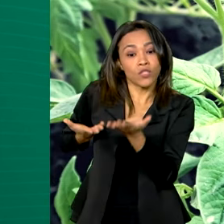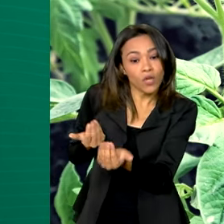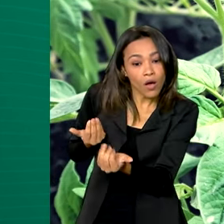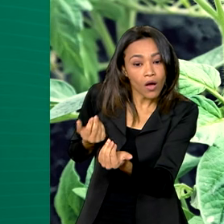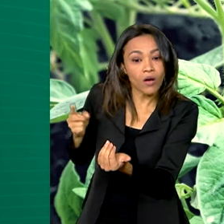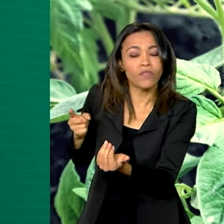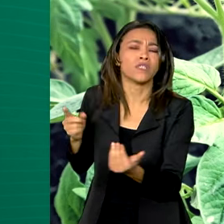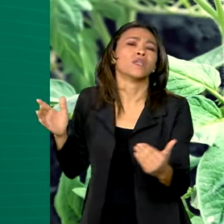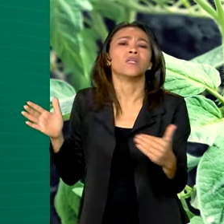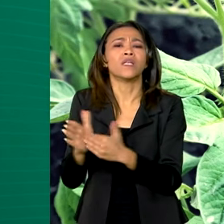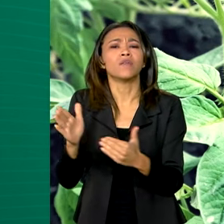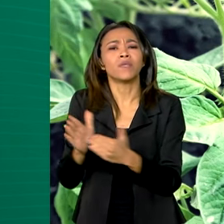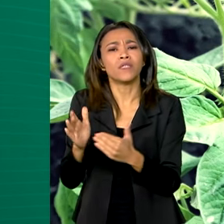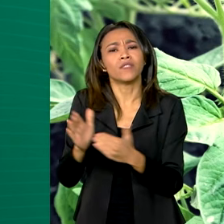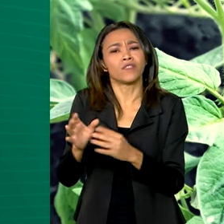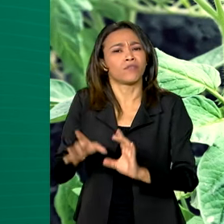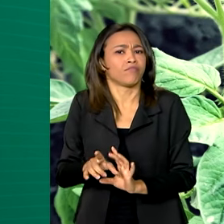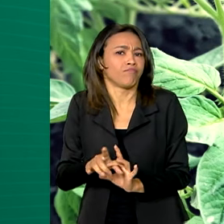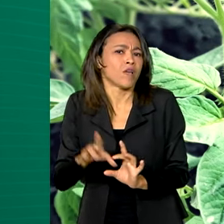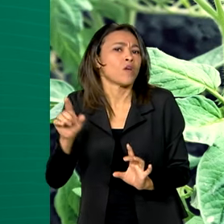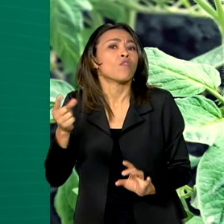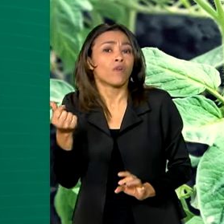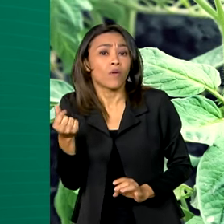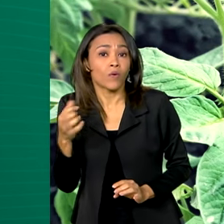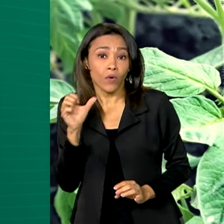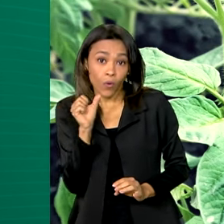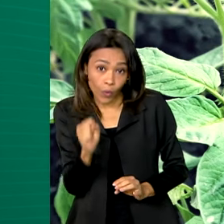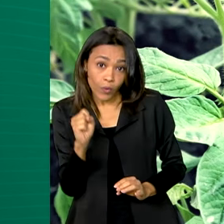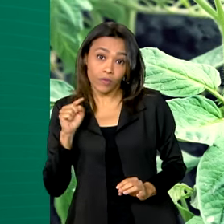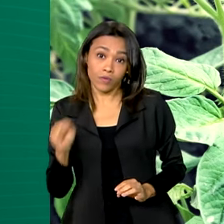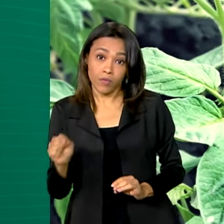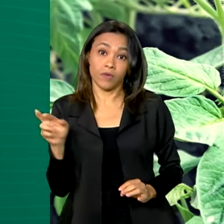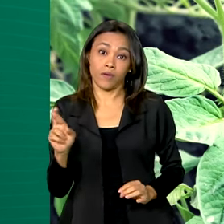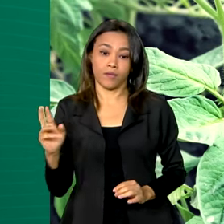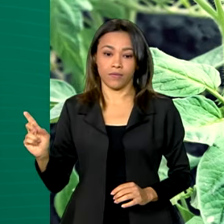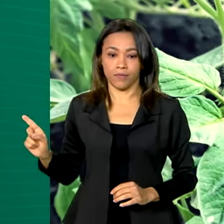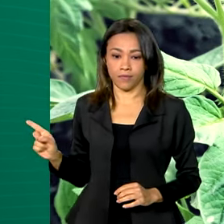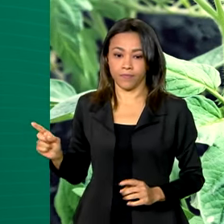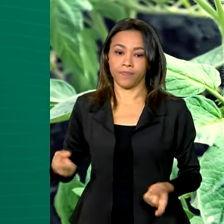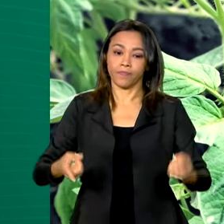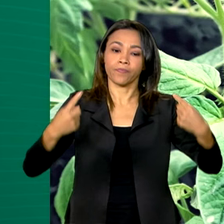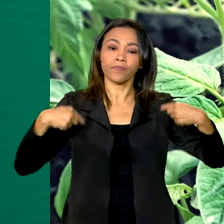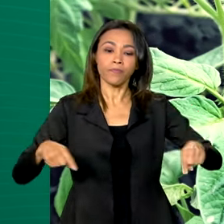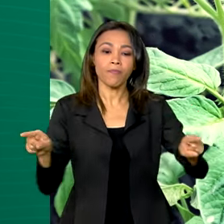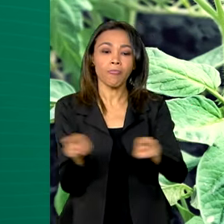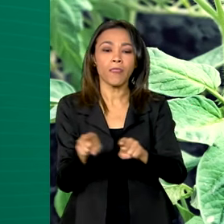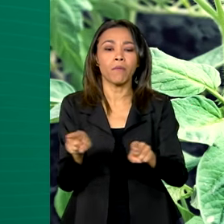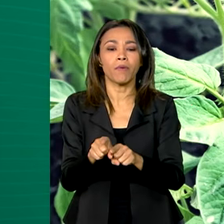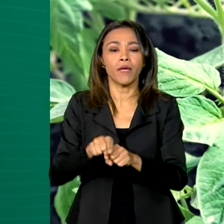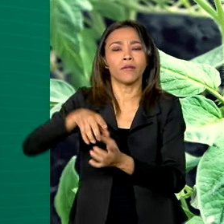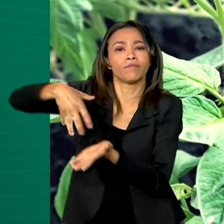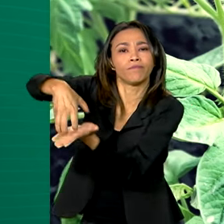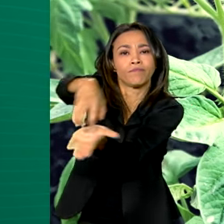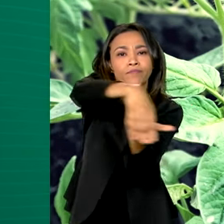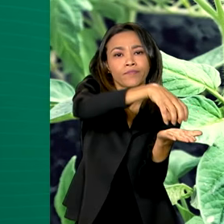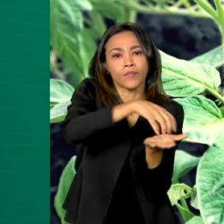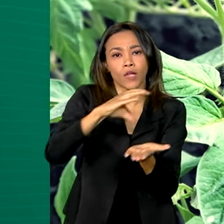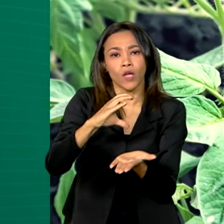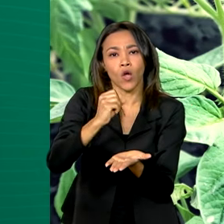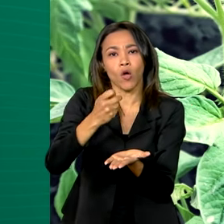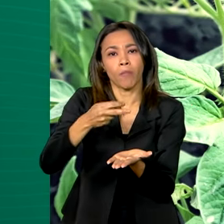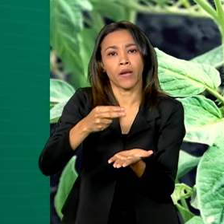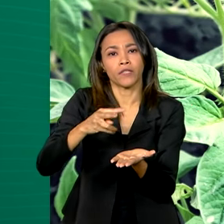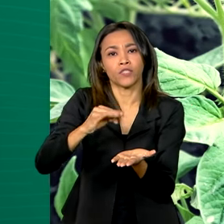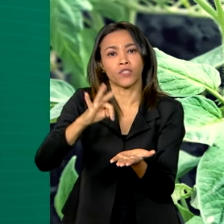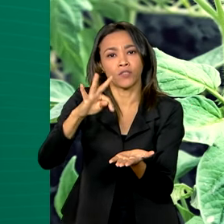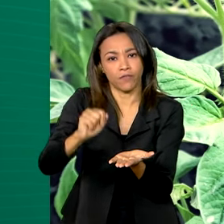limite independente no PRONAF B no valor de 8 mil reais. Além disso, as cooperativas da agricultura familiar